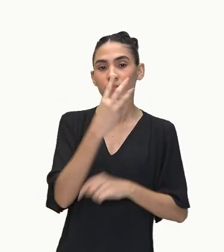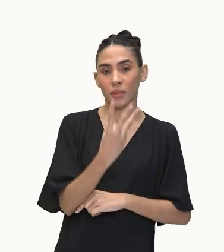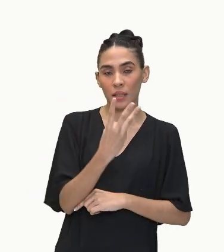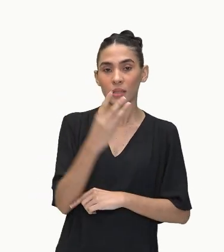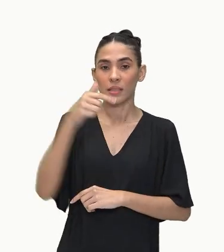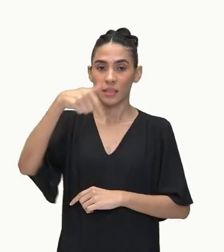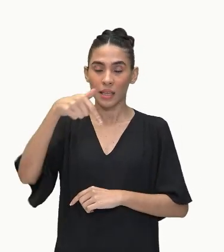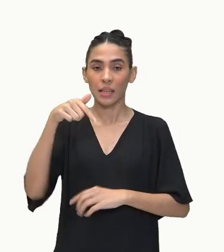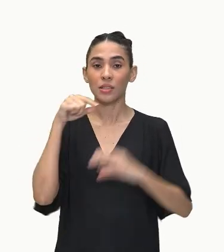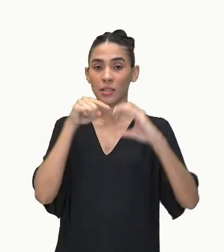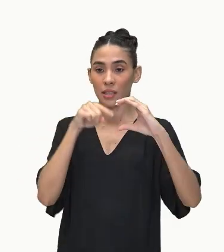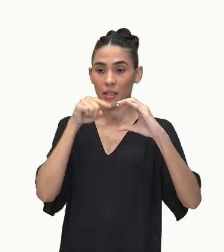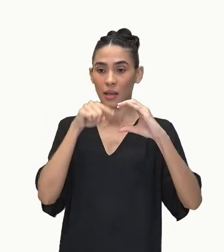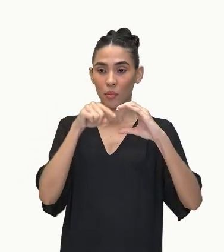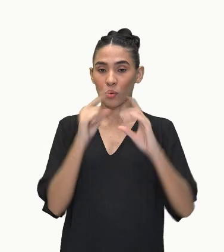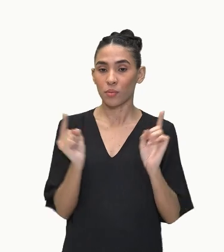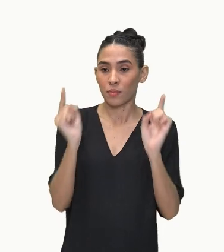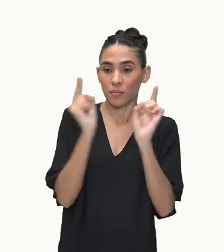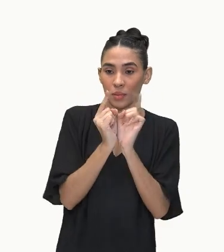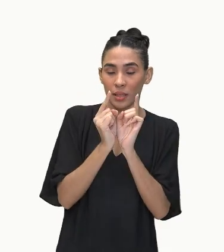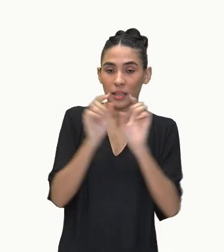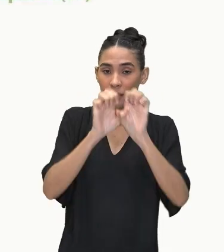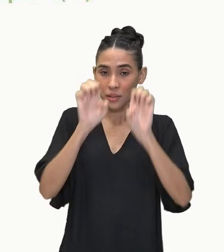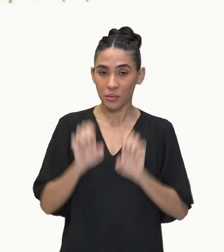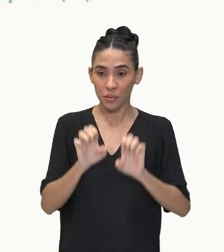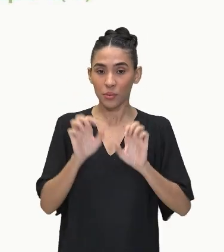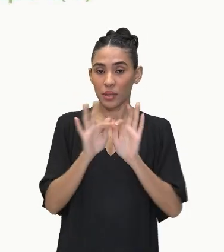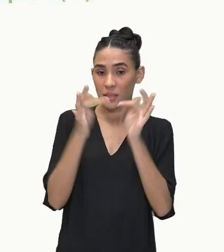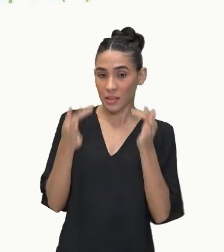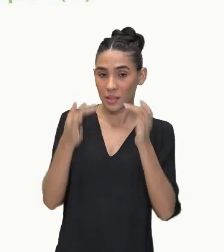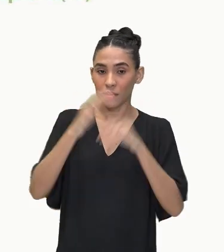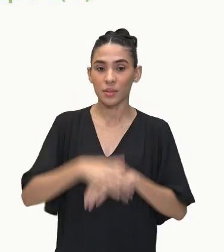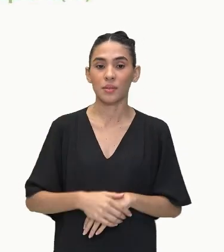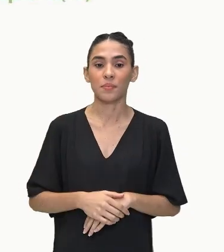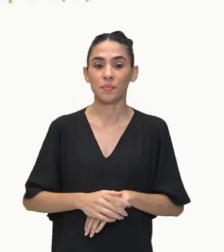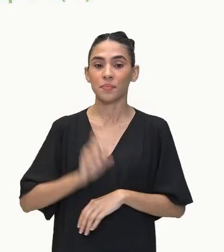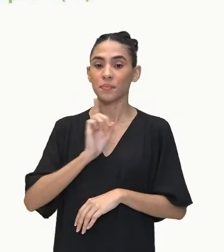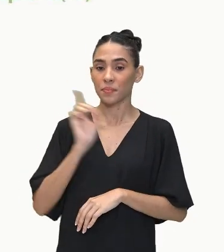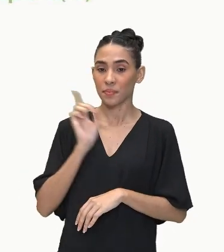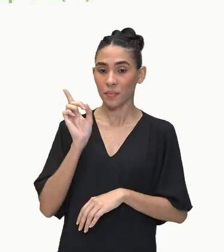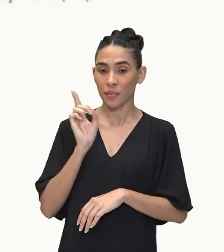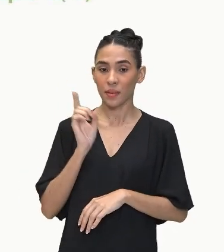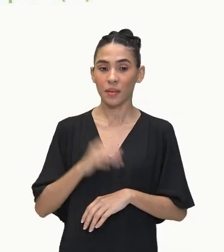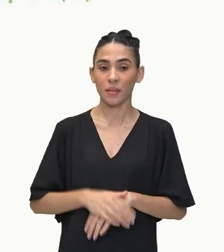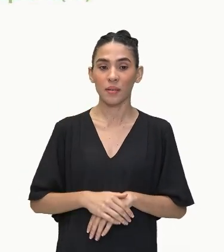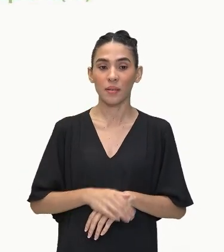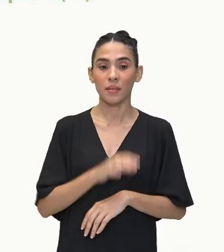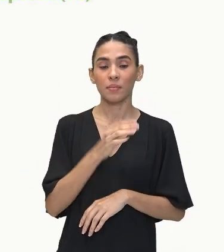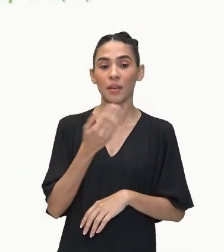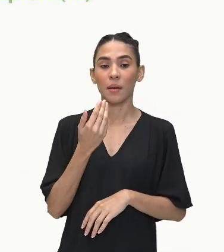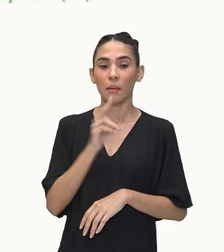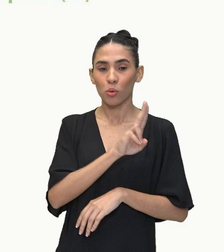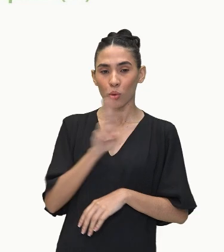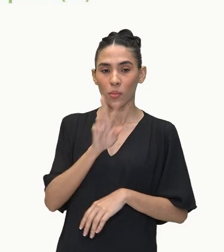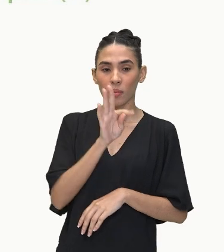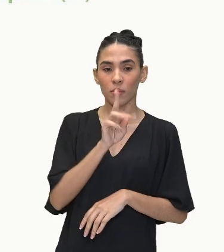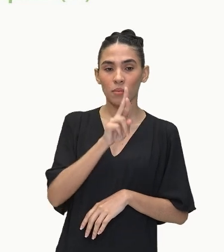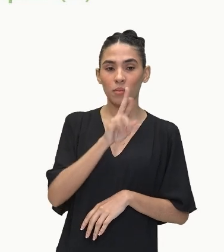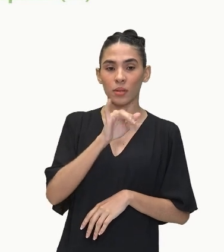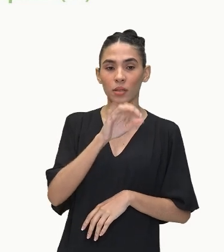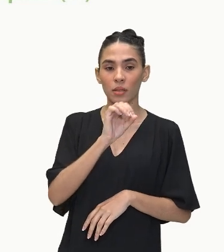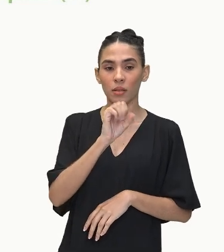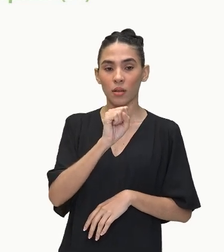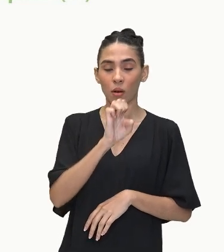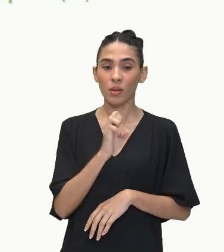até 7 carbonos, que são esses aqui, ó. Triose, porque tem 3 carbonos, ó,